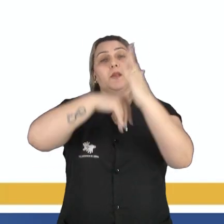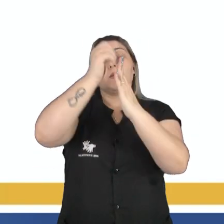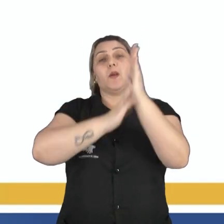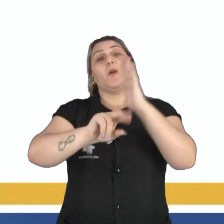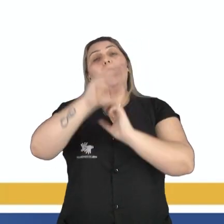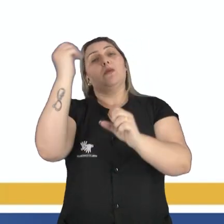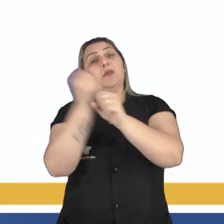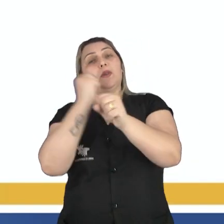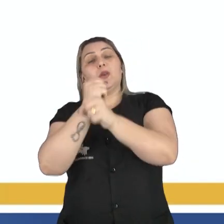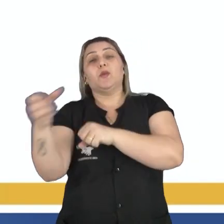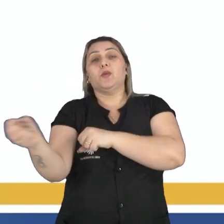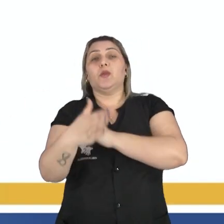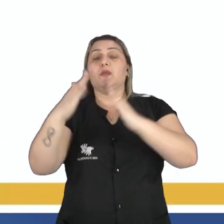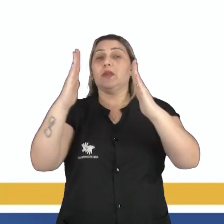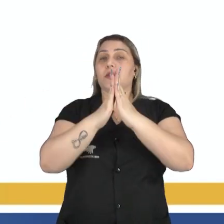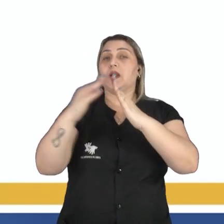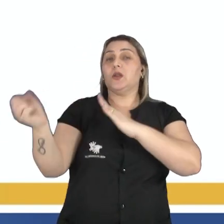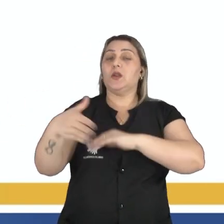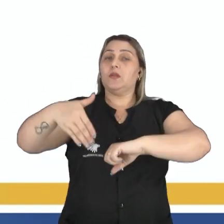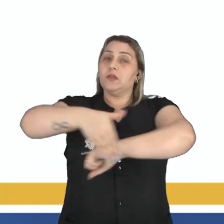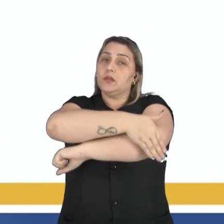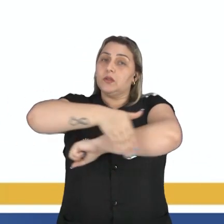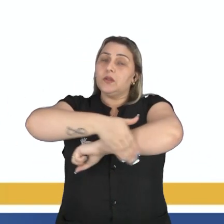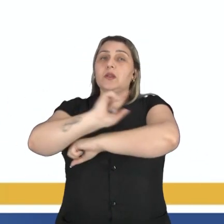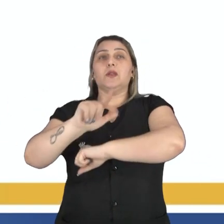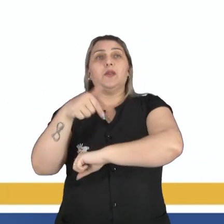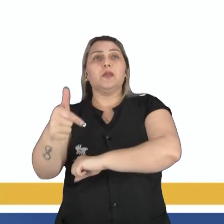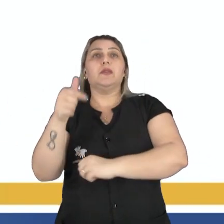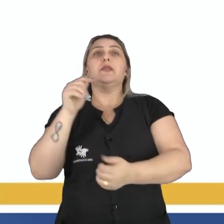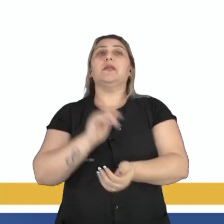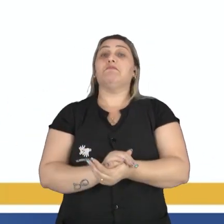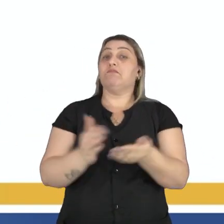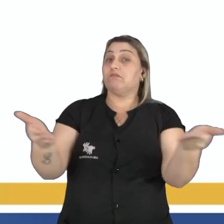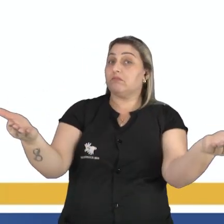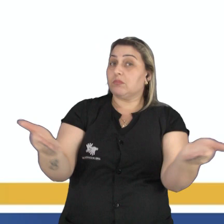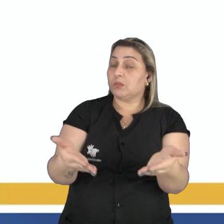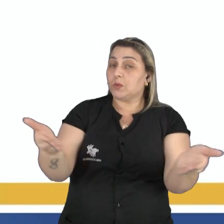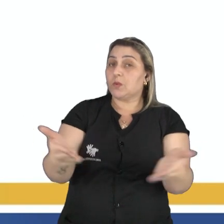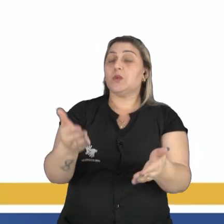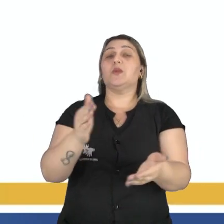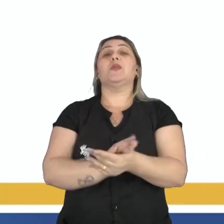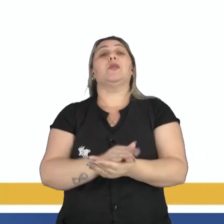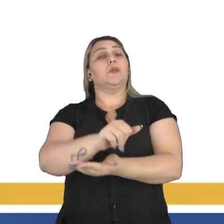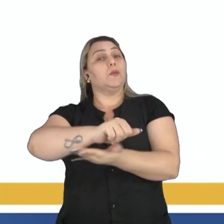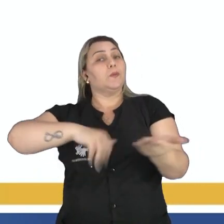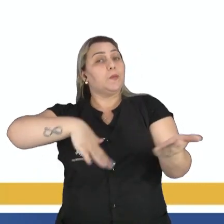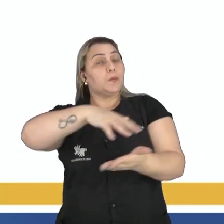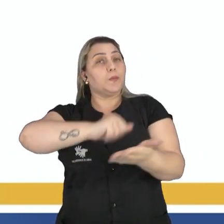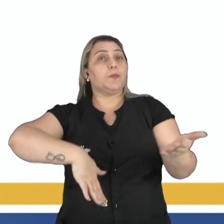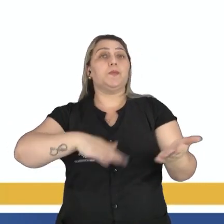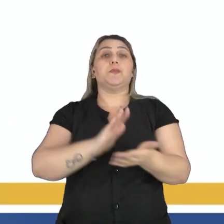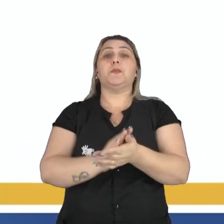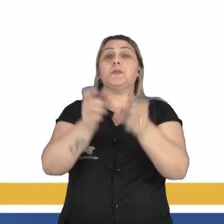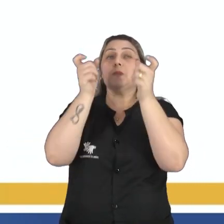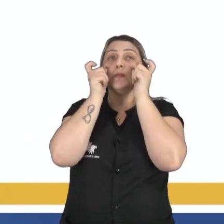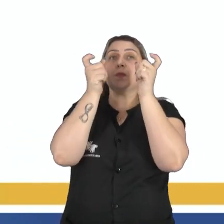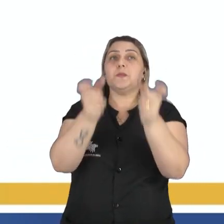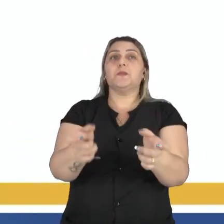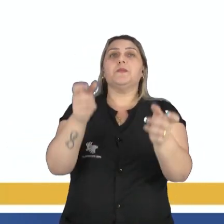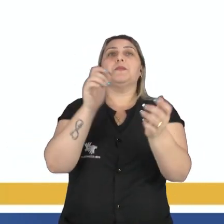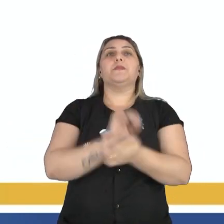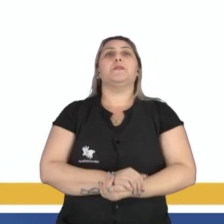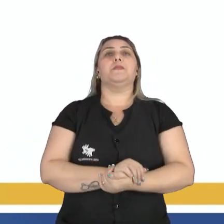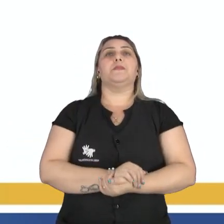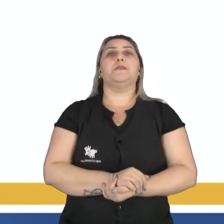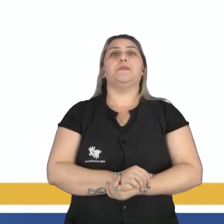ou a construção de novas casas, novas ruas, etc. Com isso, vamos entrar então no nosso exercitando. Presta bem